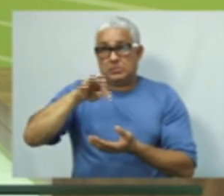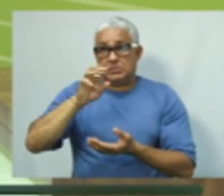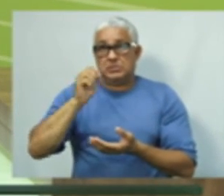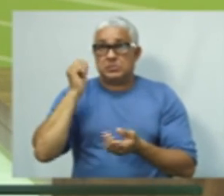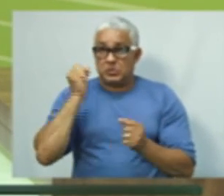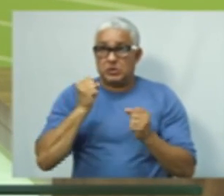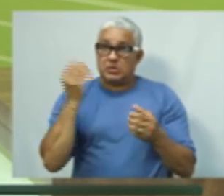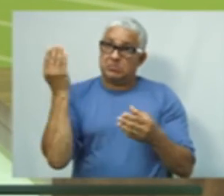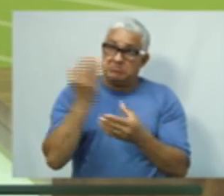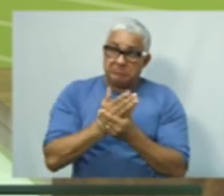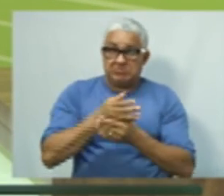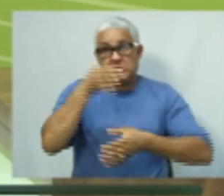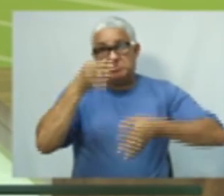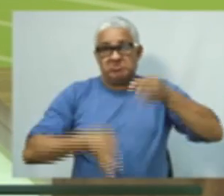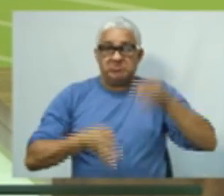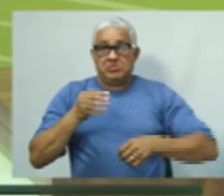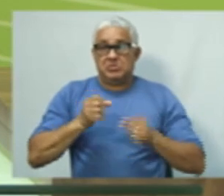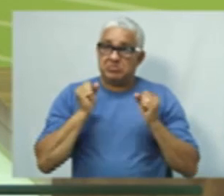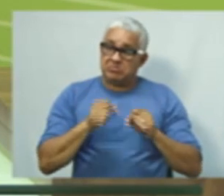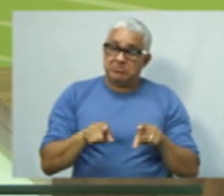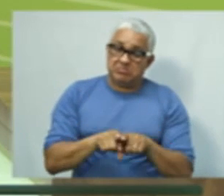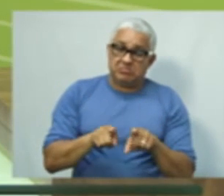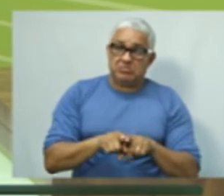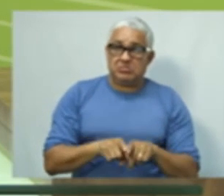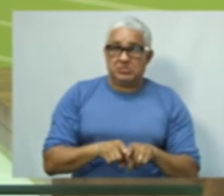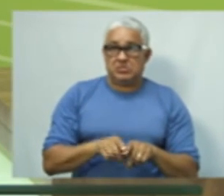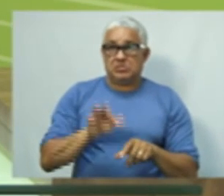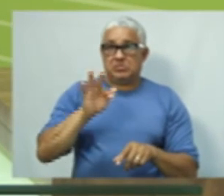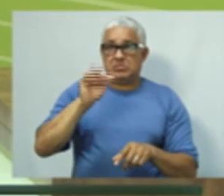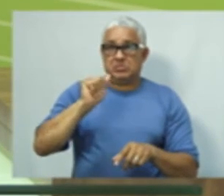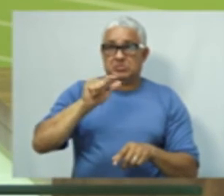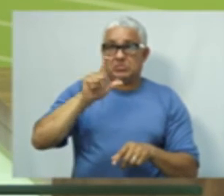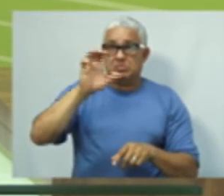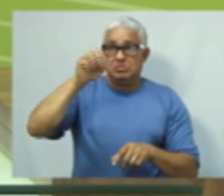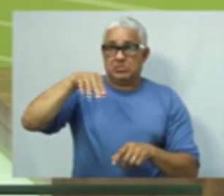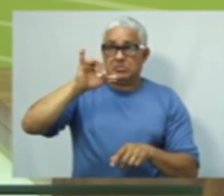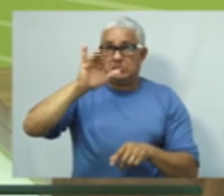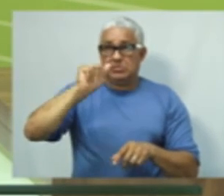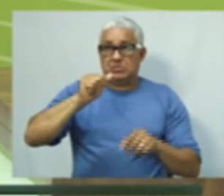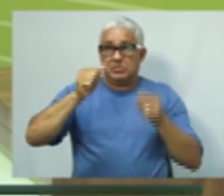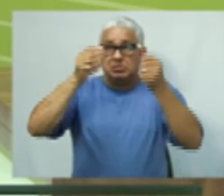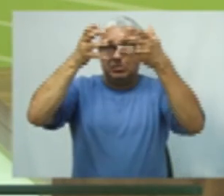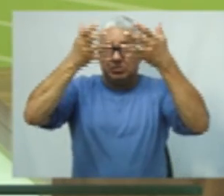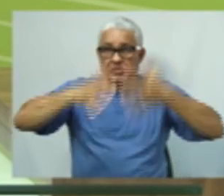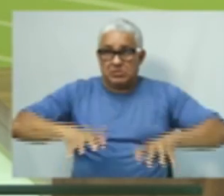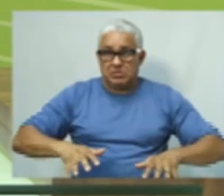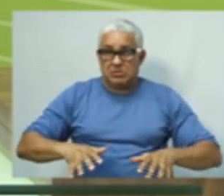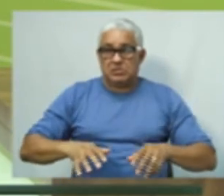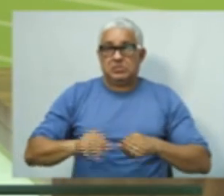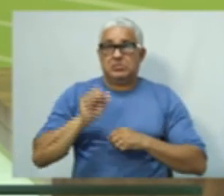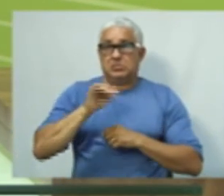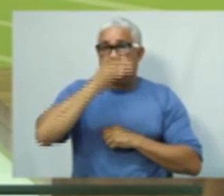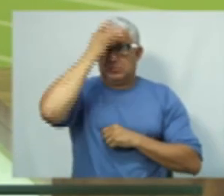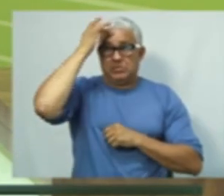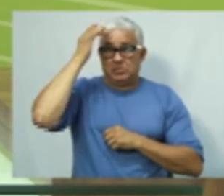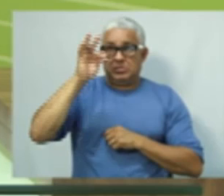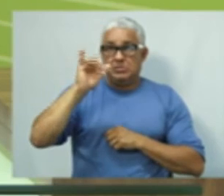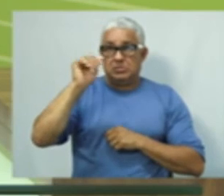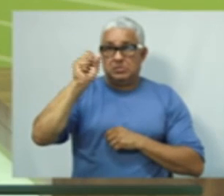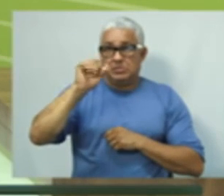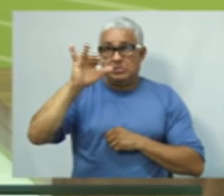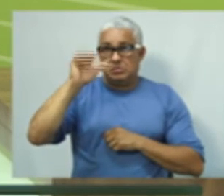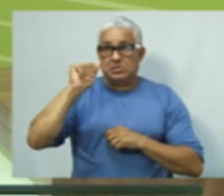judicial, ou ele pode abrir falência, ou se for pessoa física, ele pode simplesmente dar o